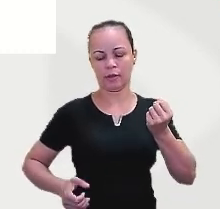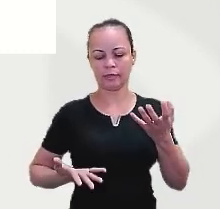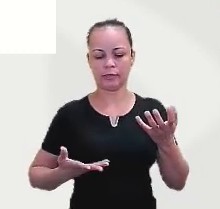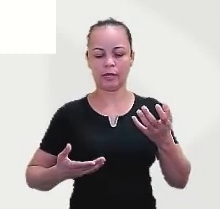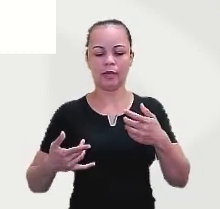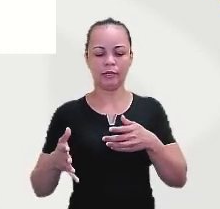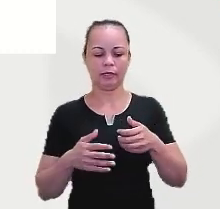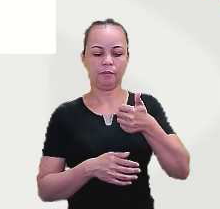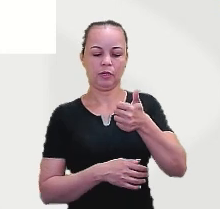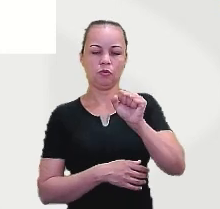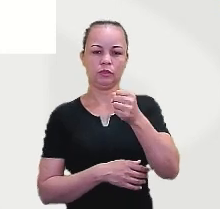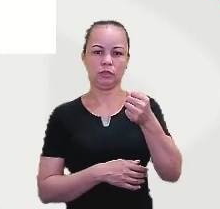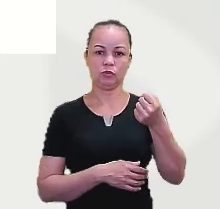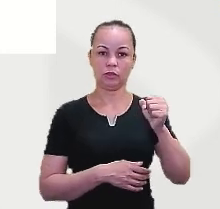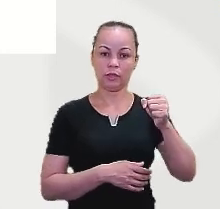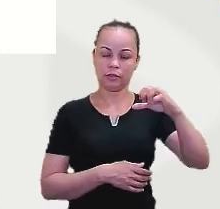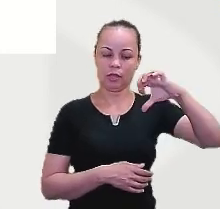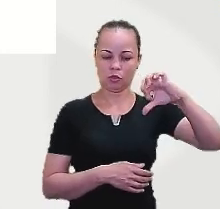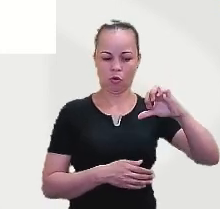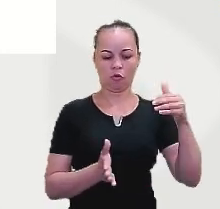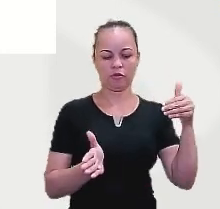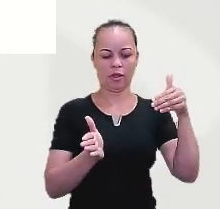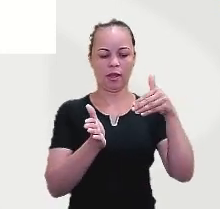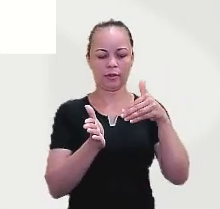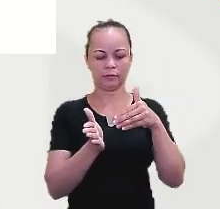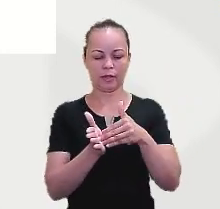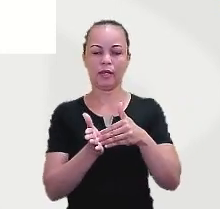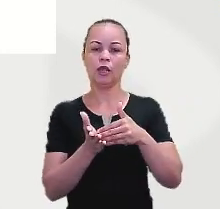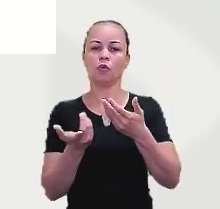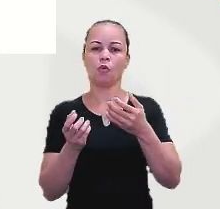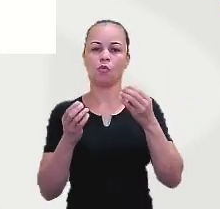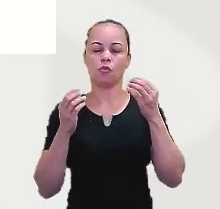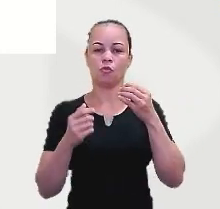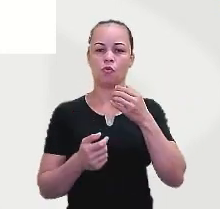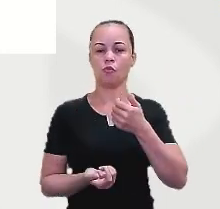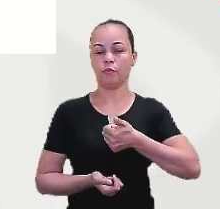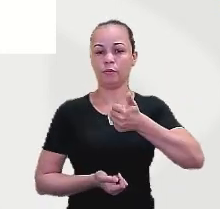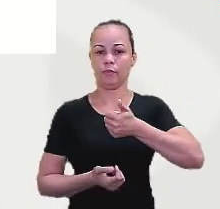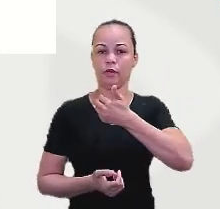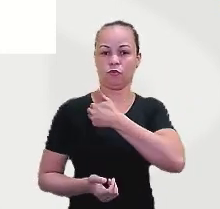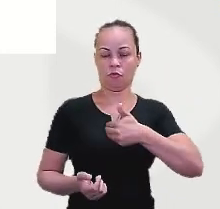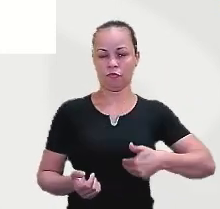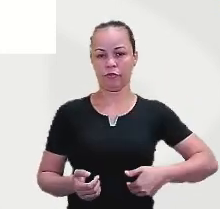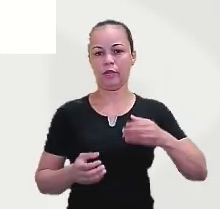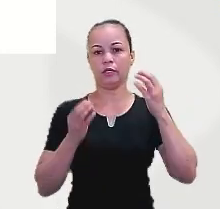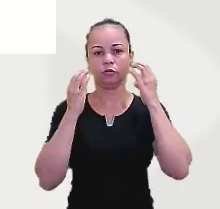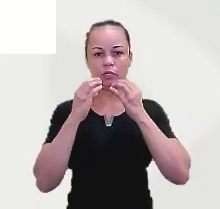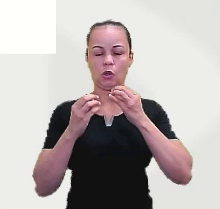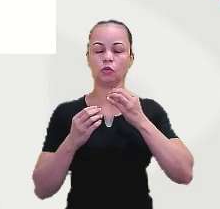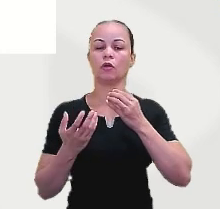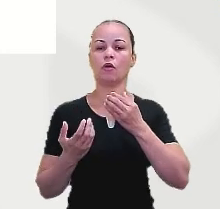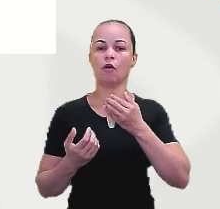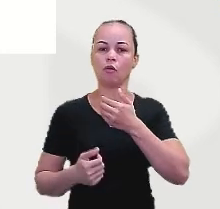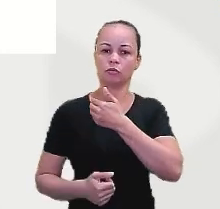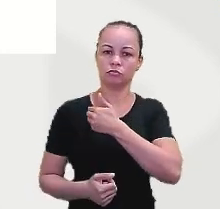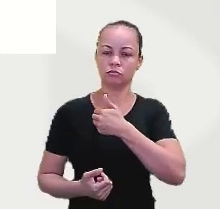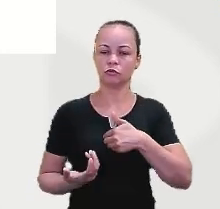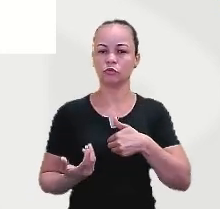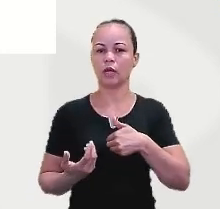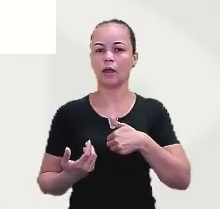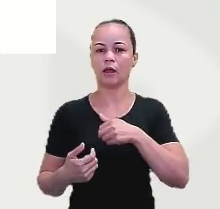vai de 1889, com o primeiro governo do Deodoro da Fonseca, até 1891, com a sua